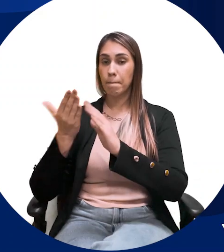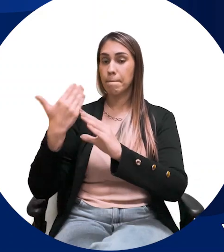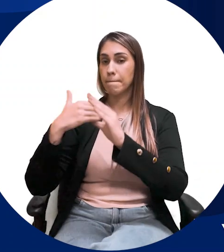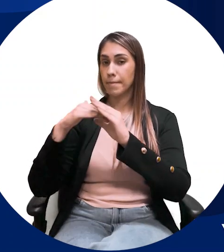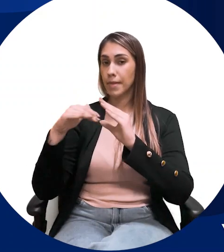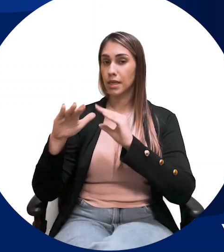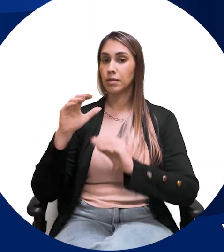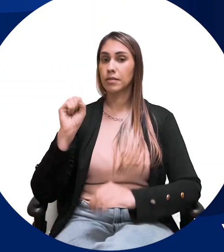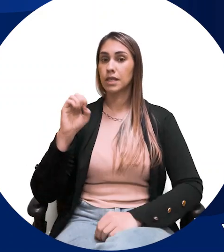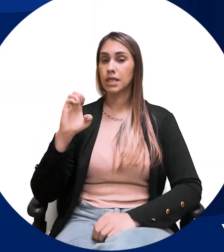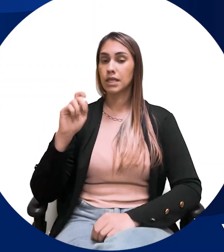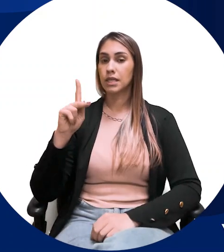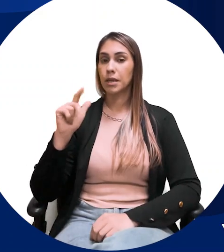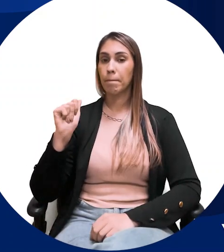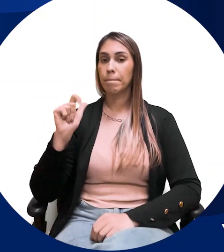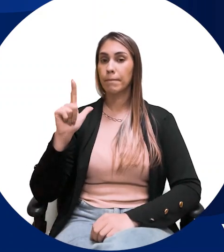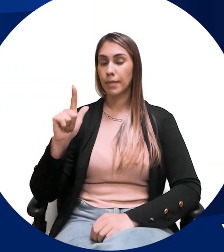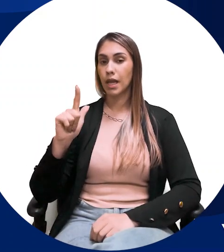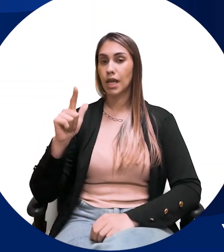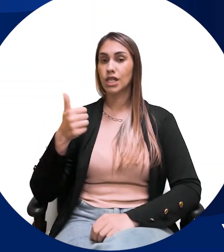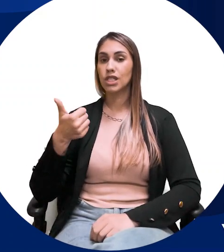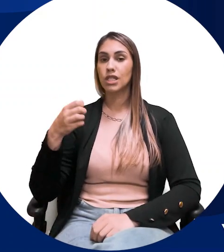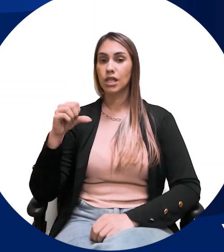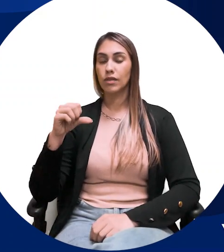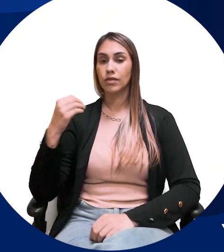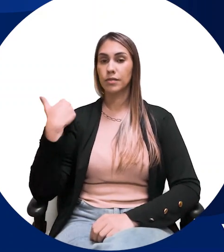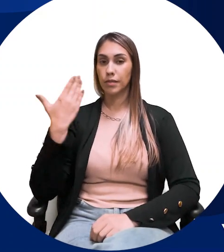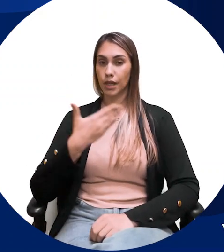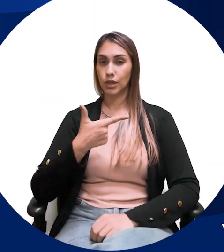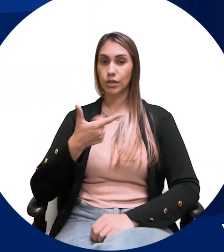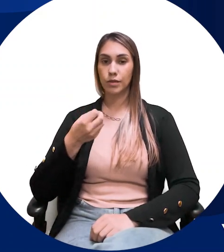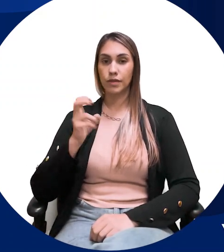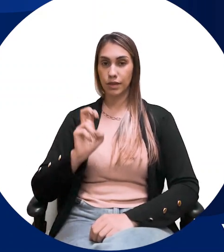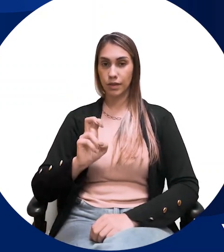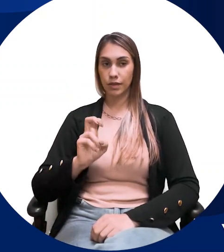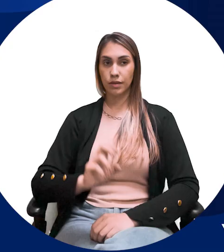Encaminhamento para a CEPLAG. A partir de 19 de maio de 2025.